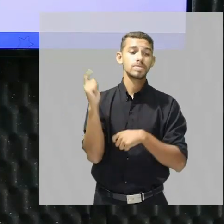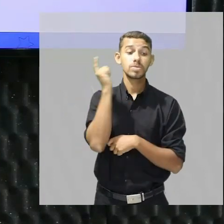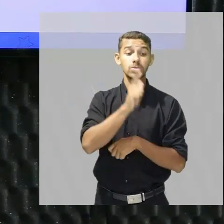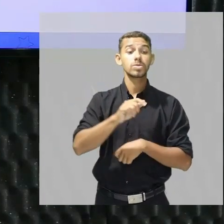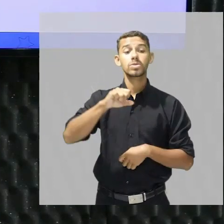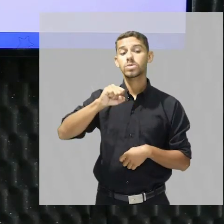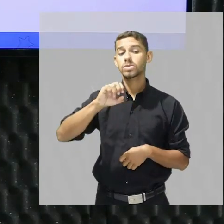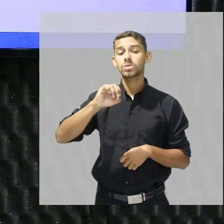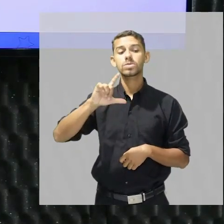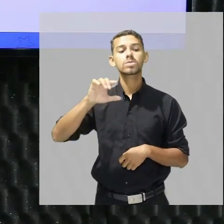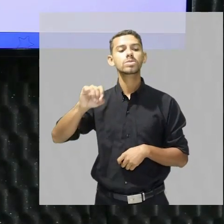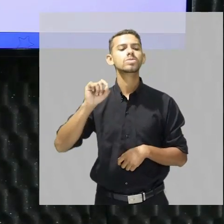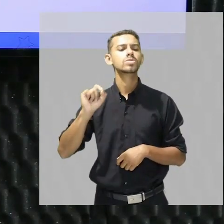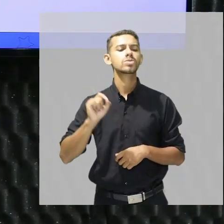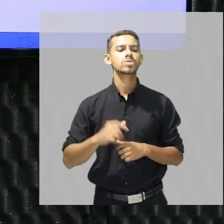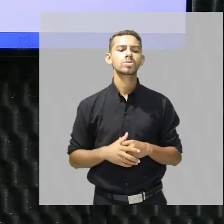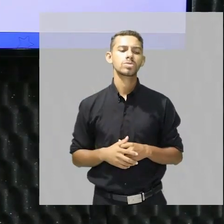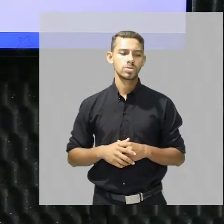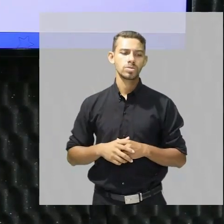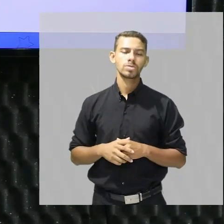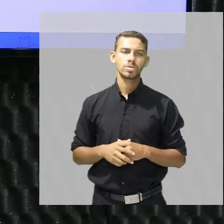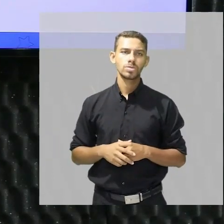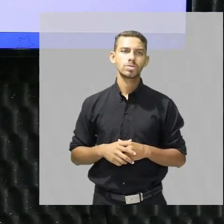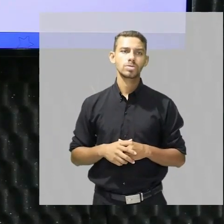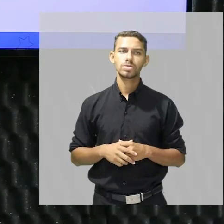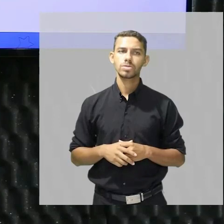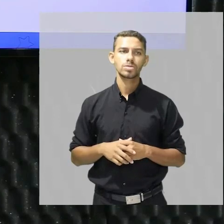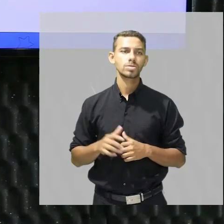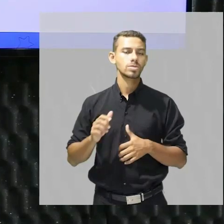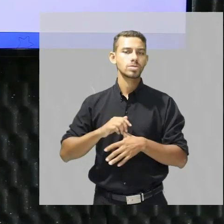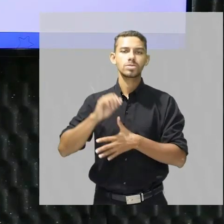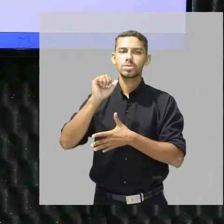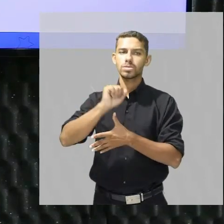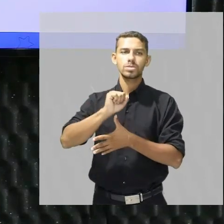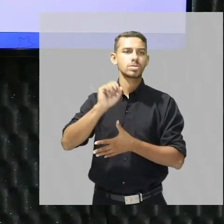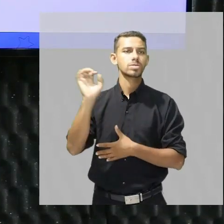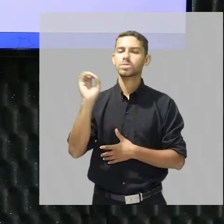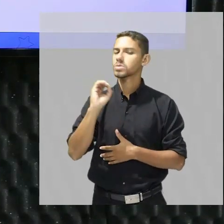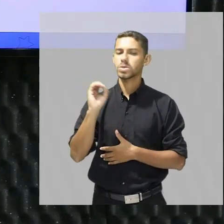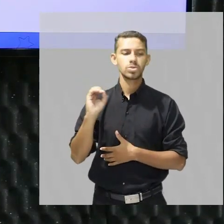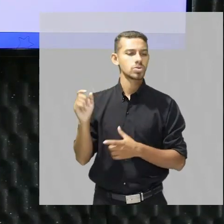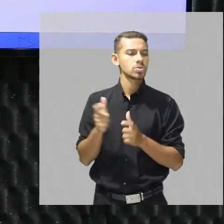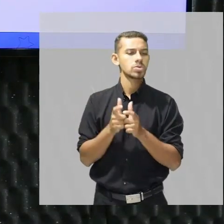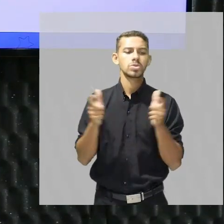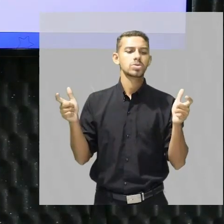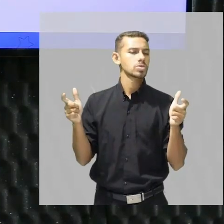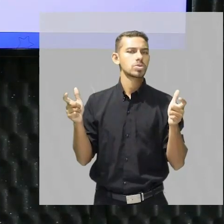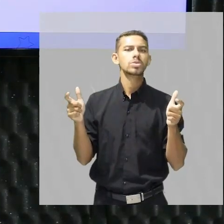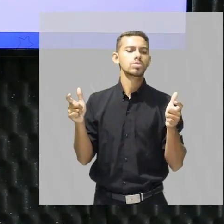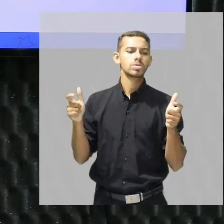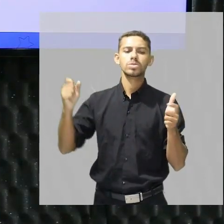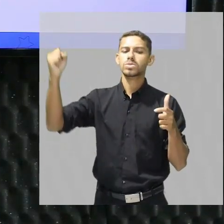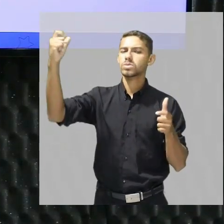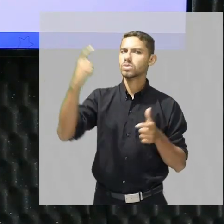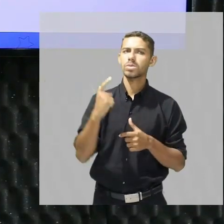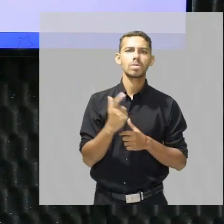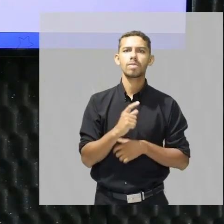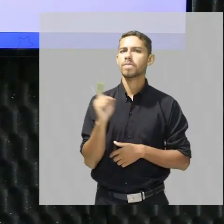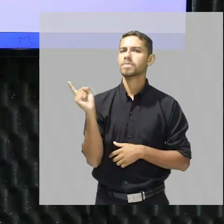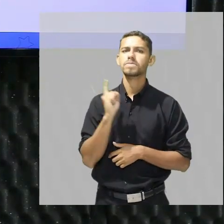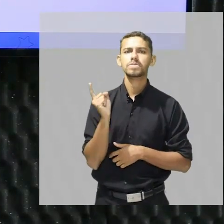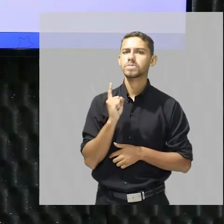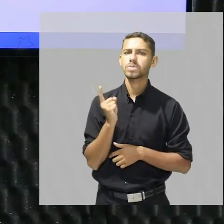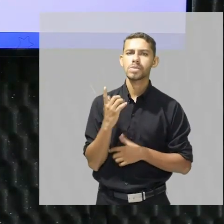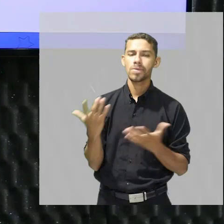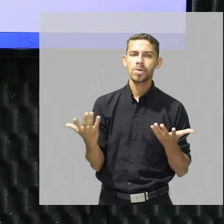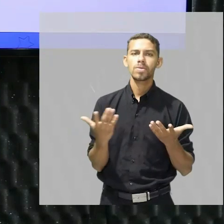solo o quê, pessoal? Logicamente, não vai promover o aumento da incidência da luz solar, porque imagina um local que